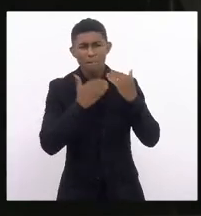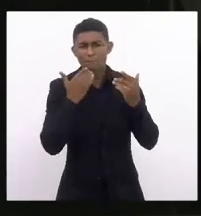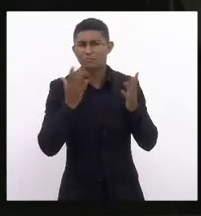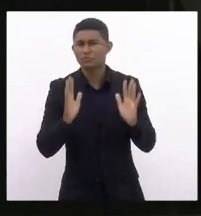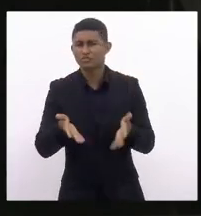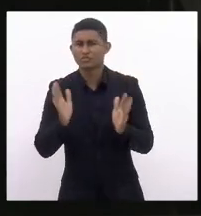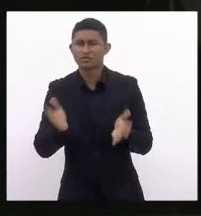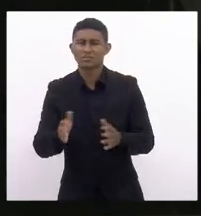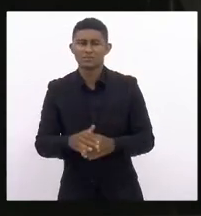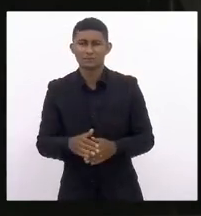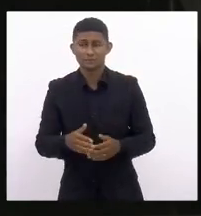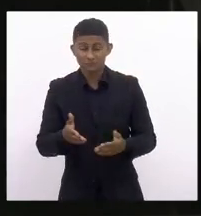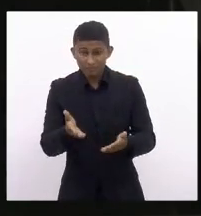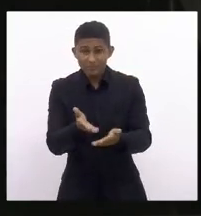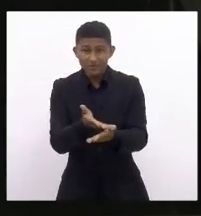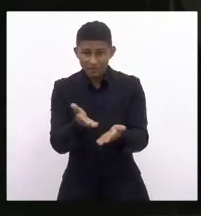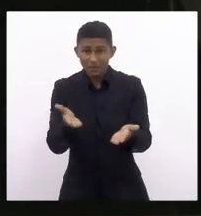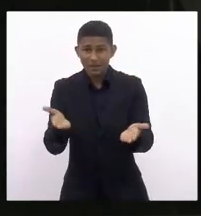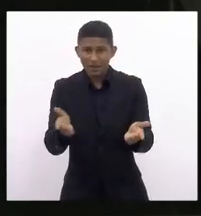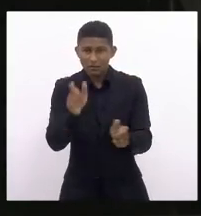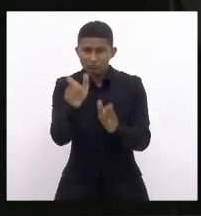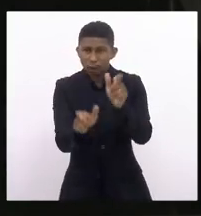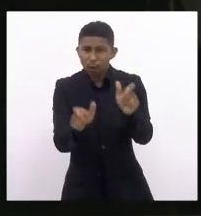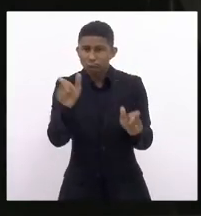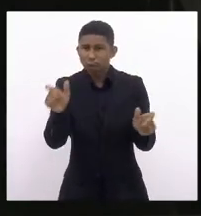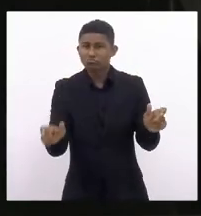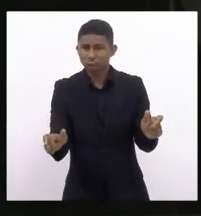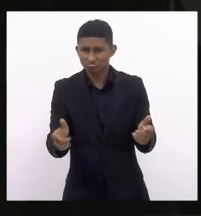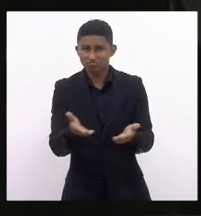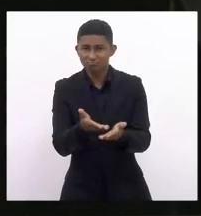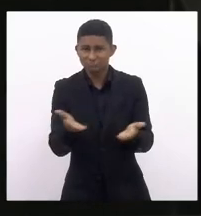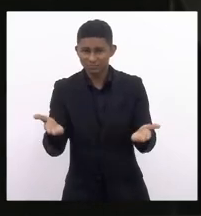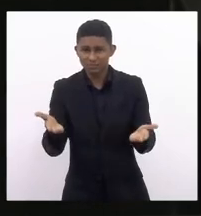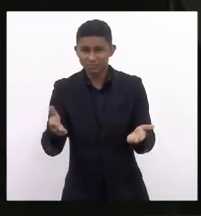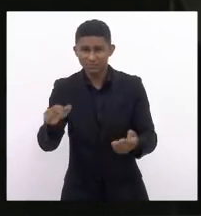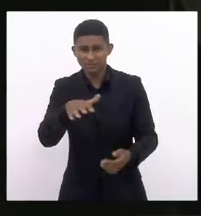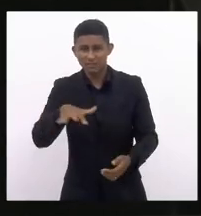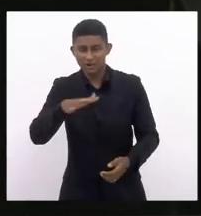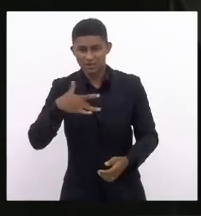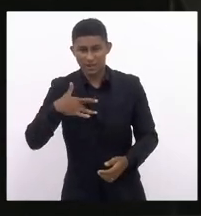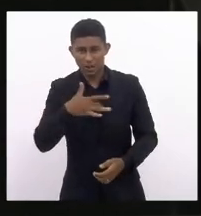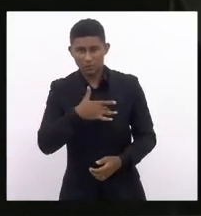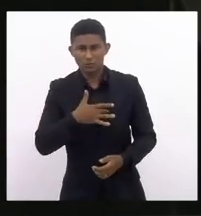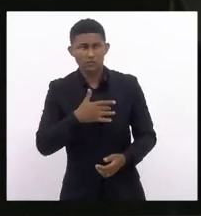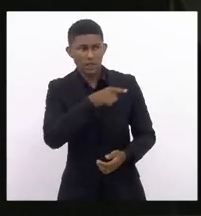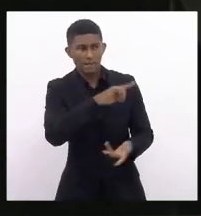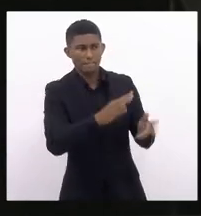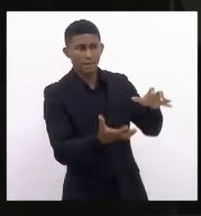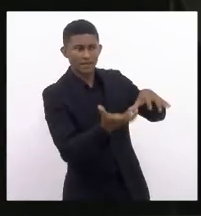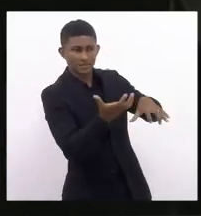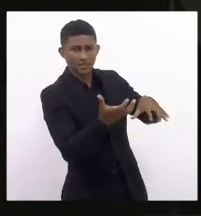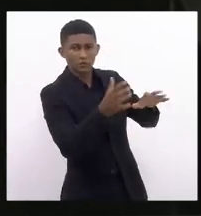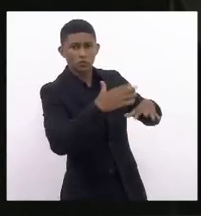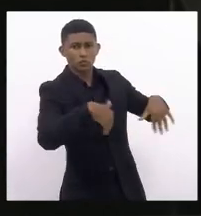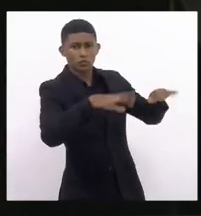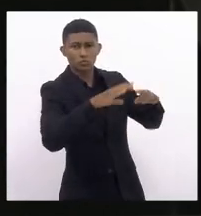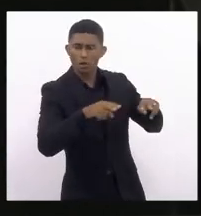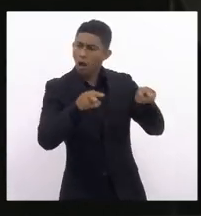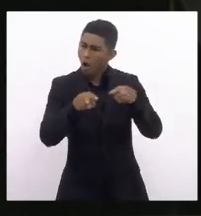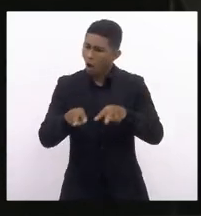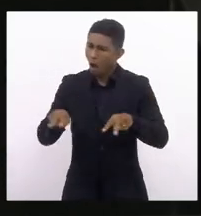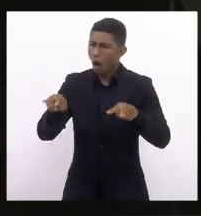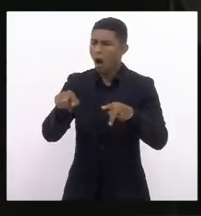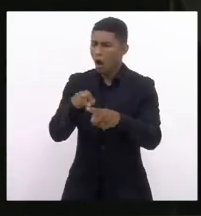esses trabalhadores tiveram visibilidade, tiveram aplausos. E se agora esses